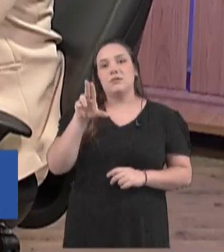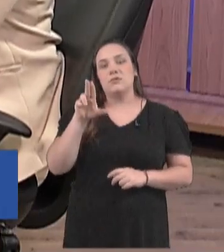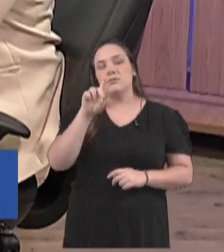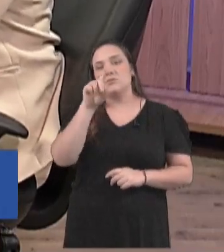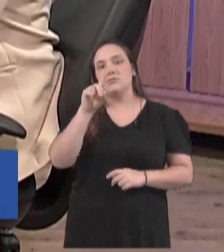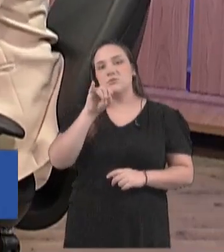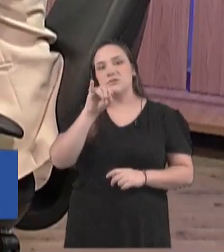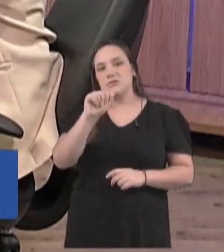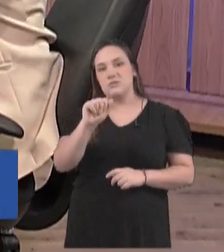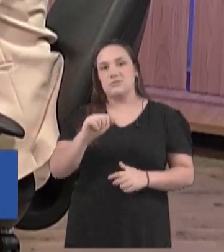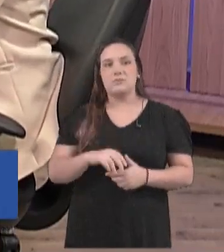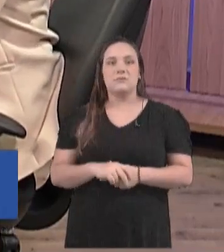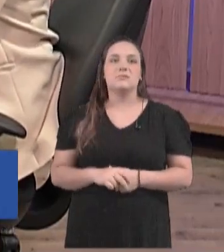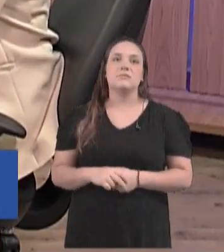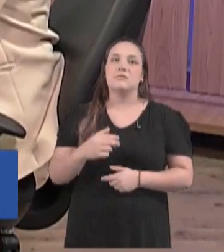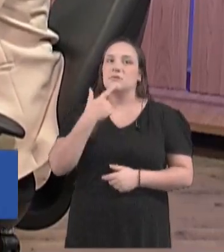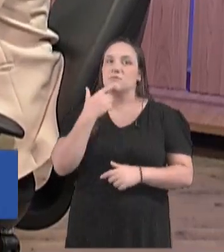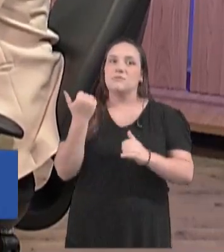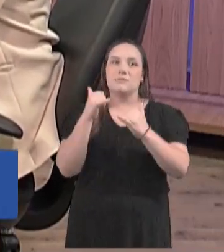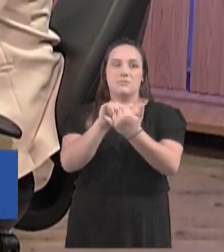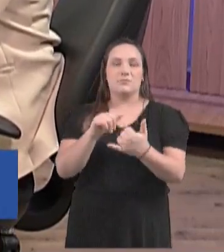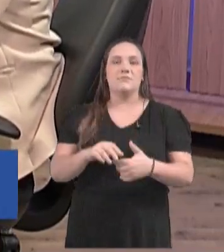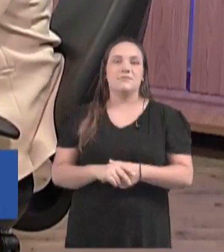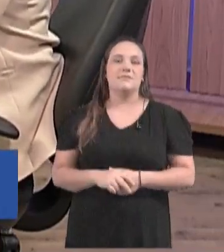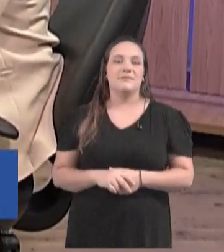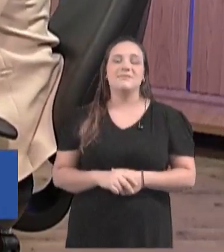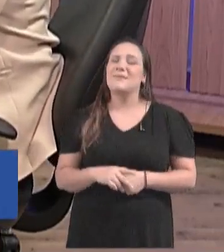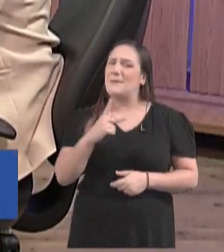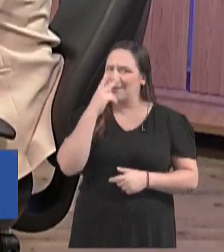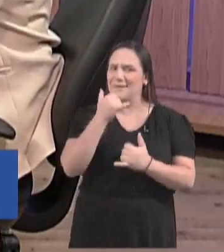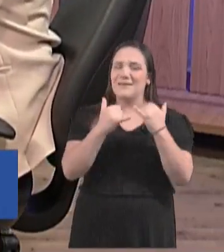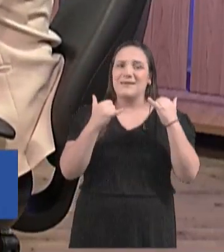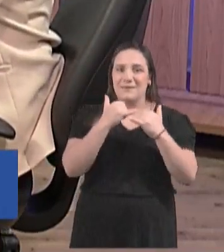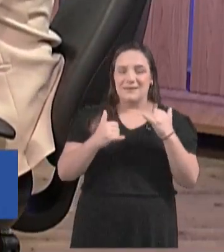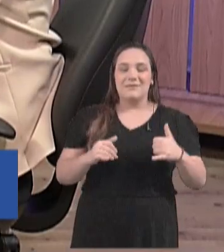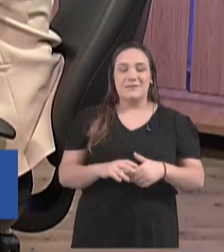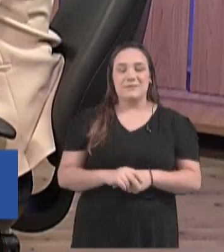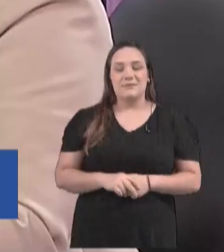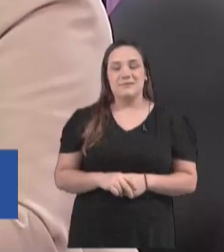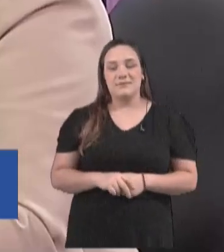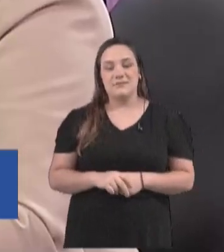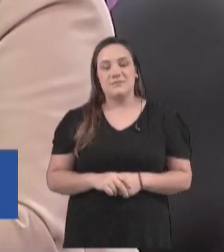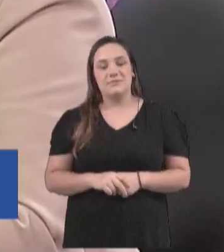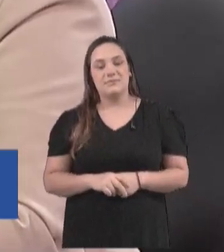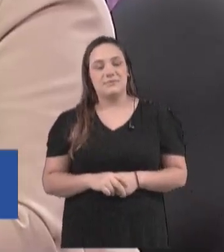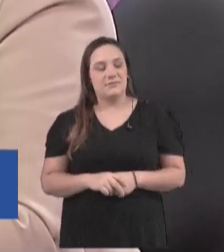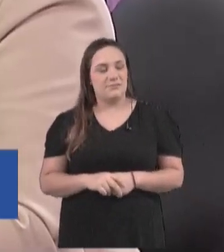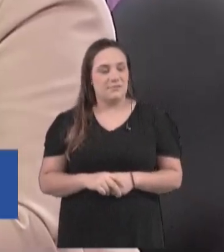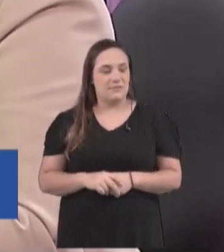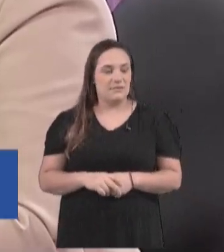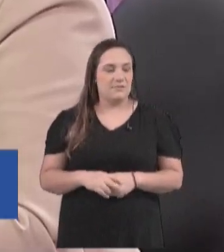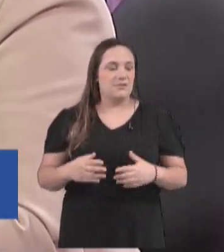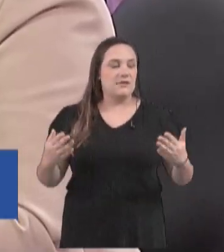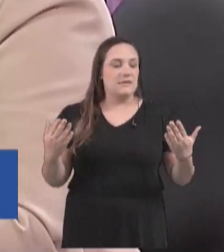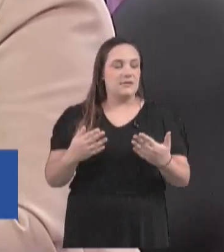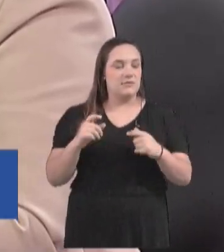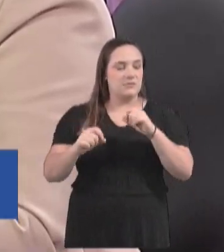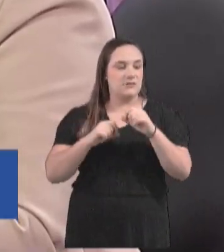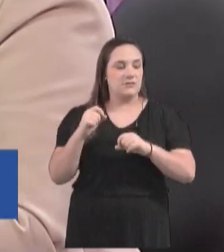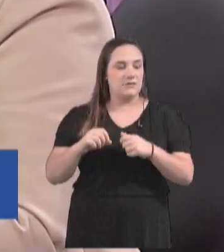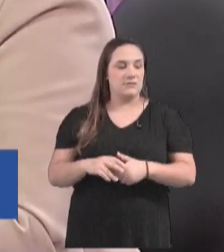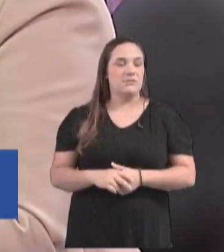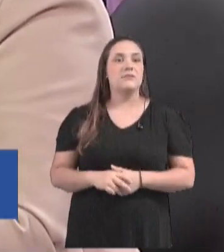senhora por essa falha. É muito parecido. Falando do primeiro assunto da audiência pública de hoje, que é a hidrovia do Rio Paraguai,